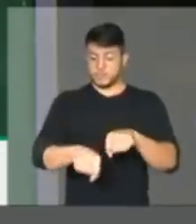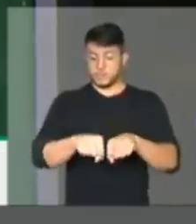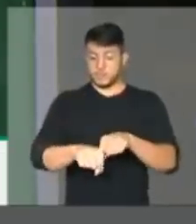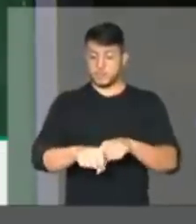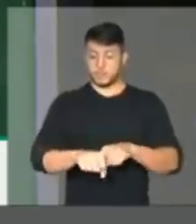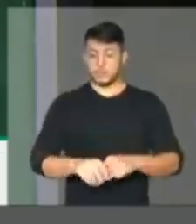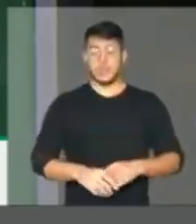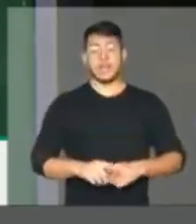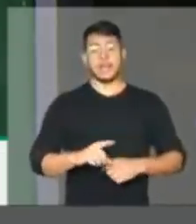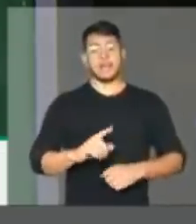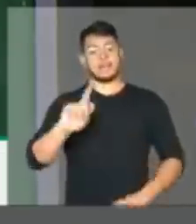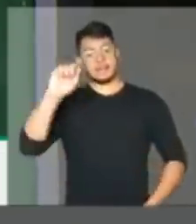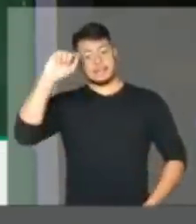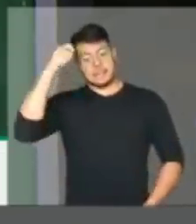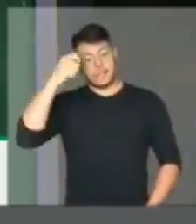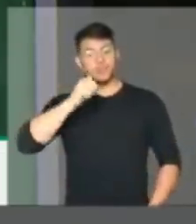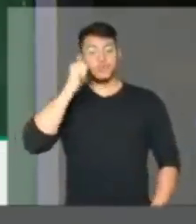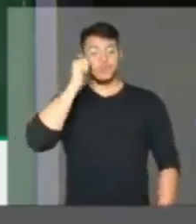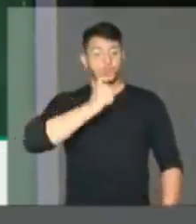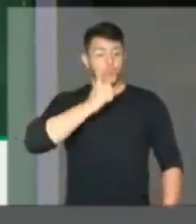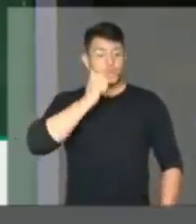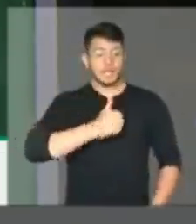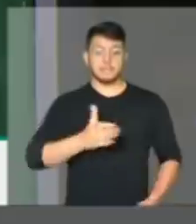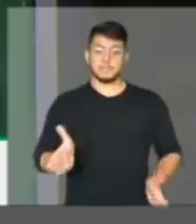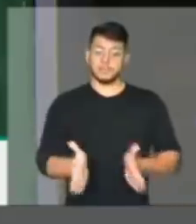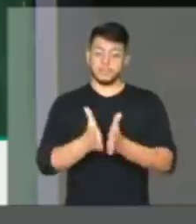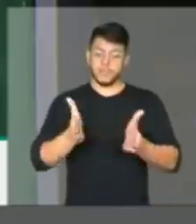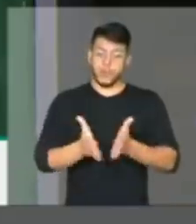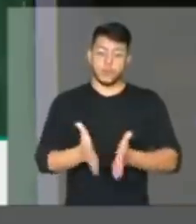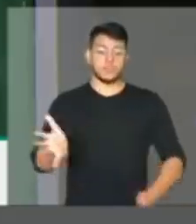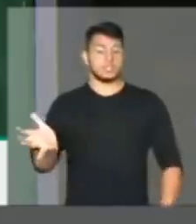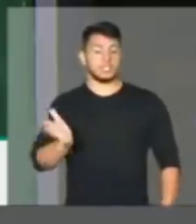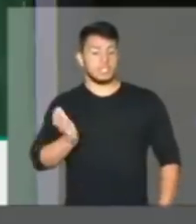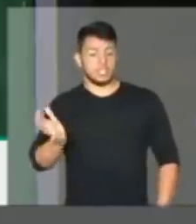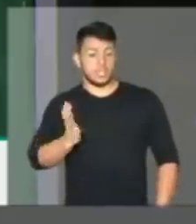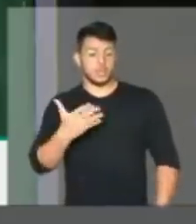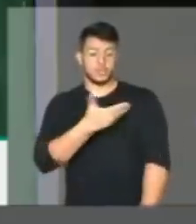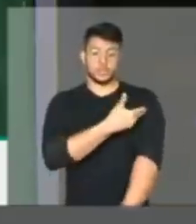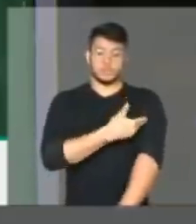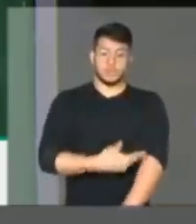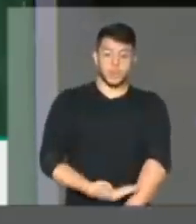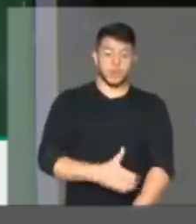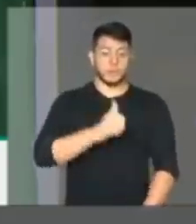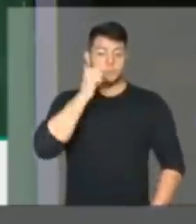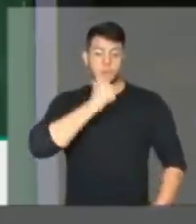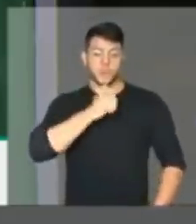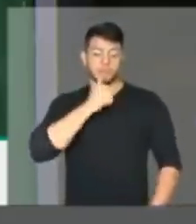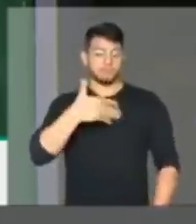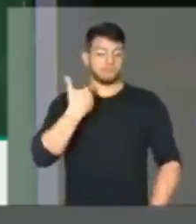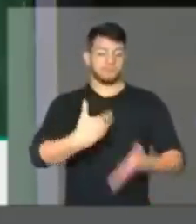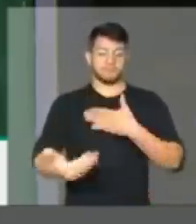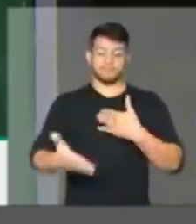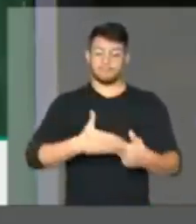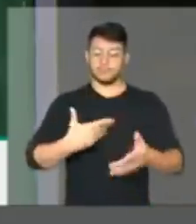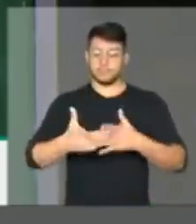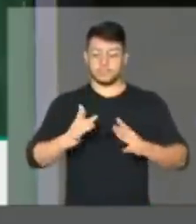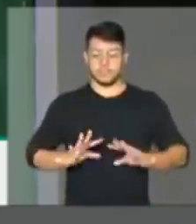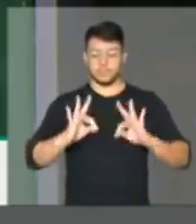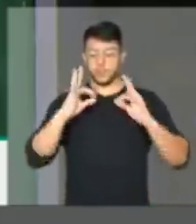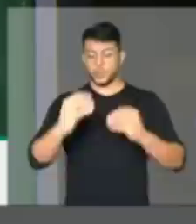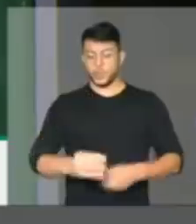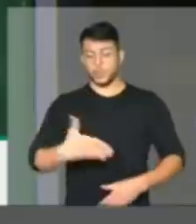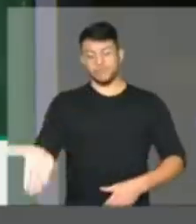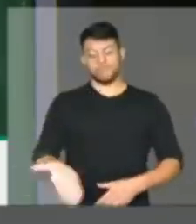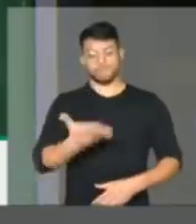de negros, de mulheres, de pobres, de ricos, de brancos, de mulheres, enfim, de todos que morreram